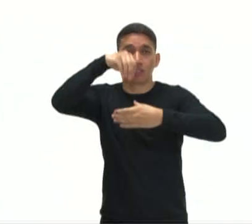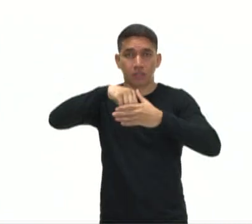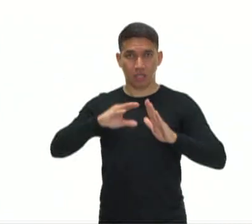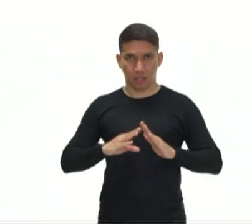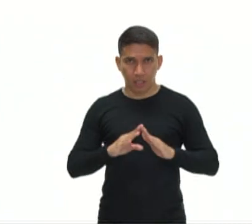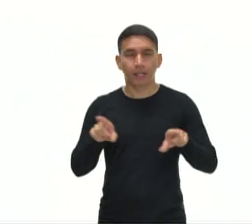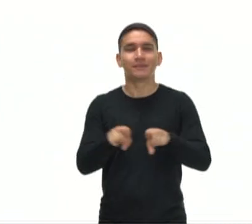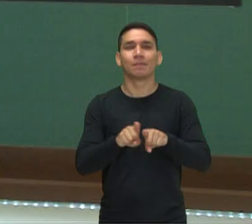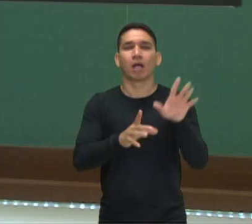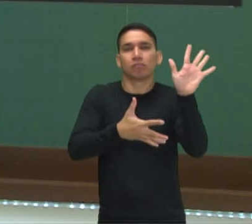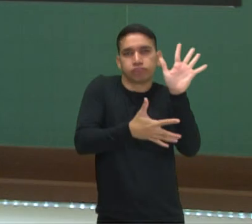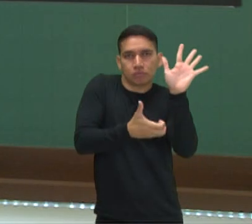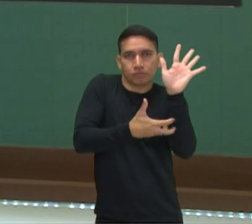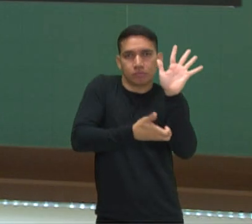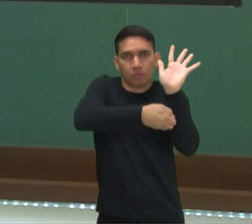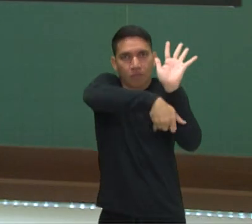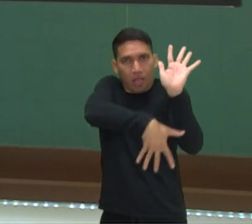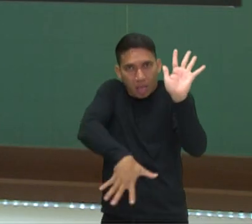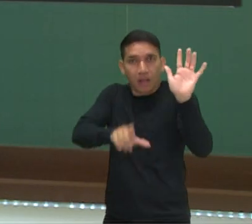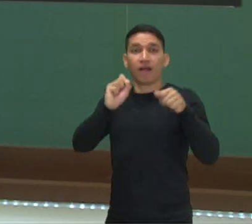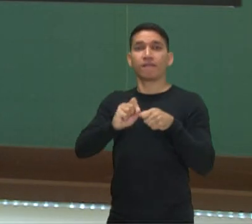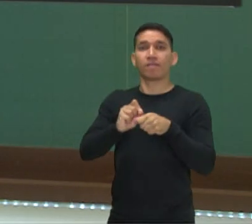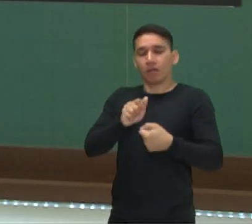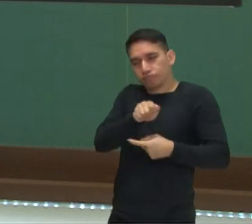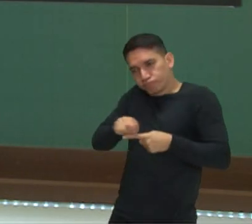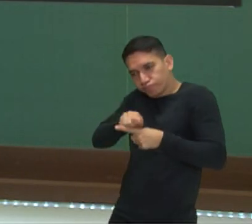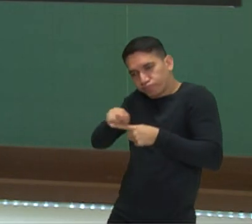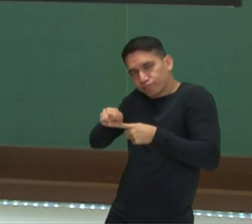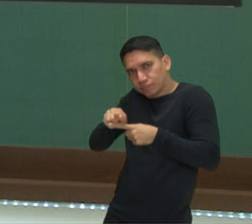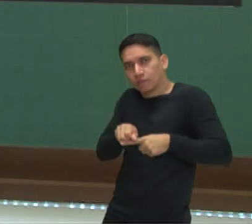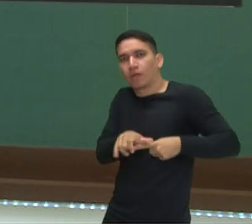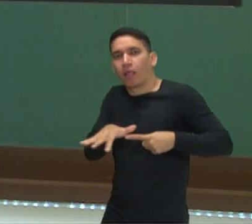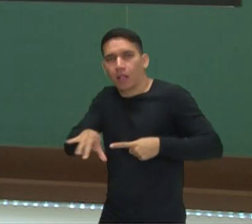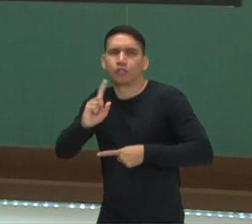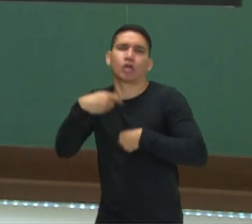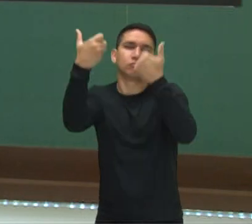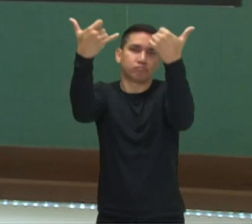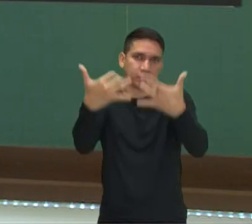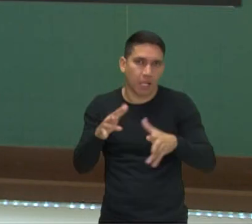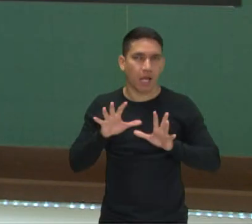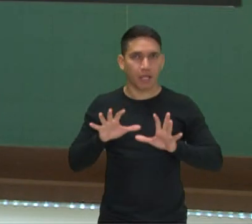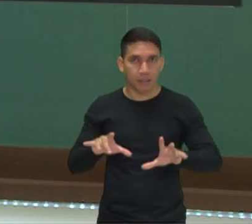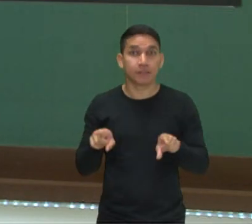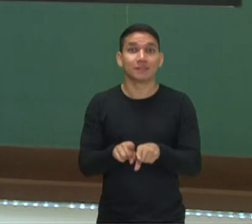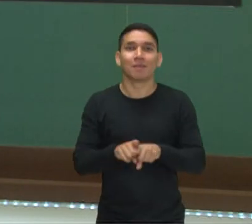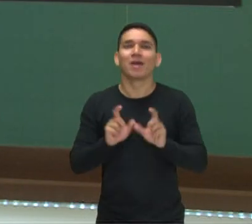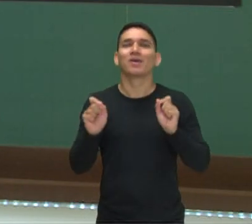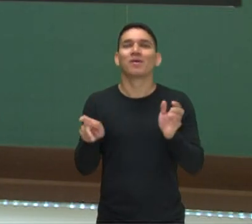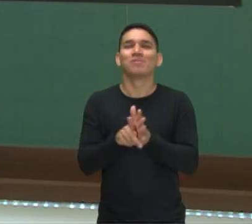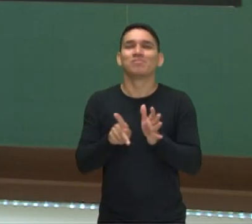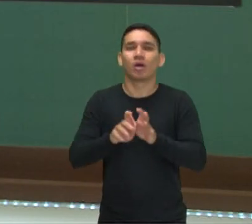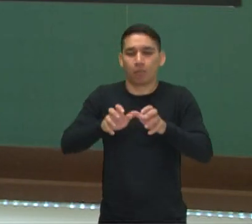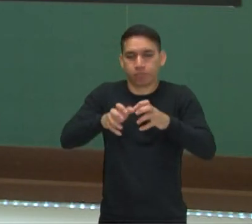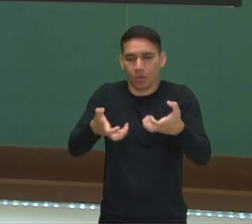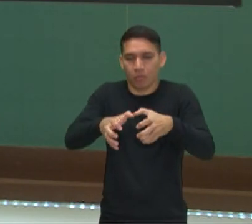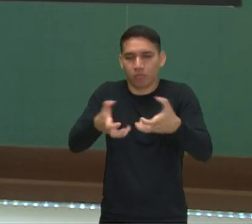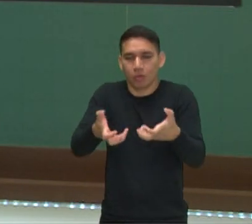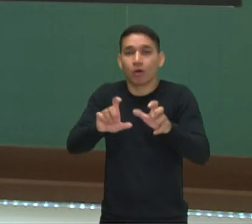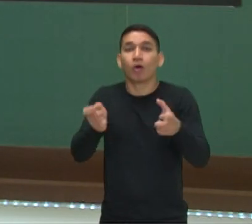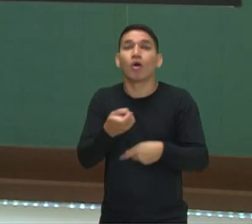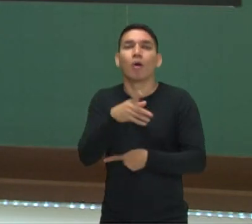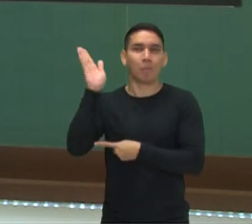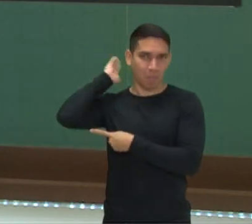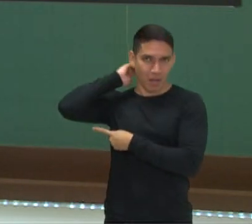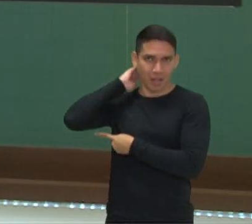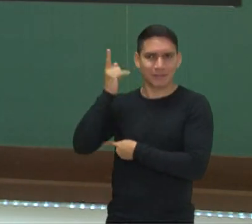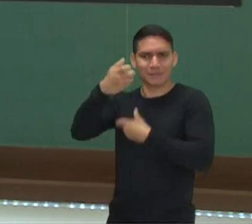o látex, que é utilizado na fabricação da borracha, nós também falamos a respeito. A castanha do Pará, seu fruto serve para a